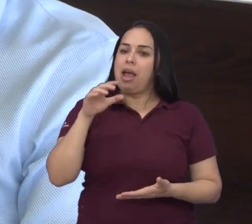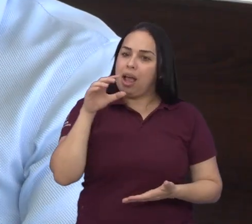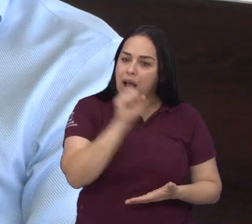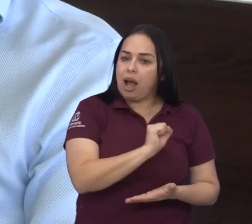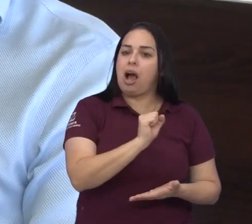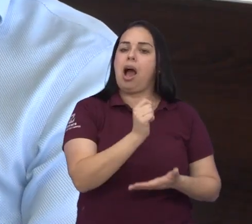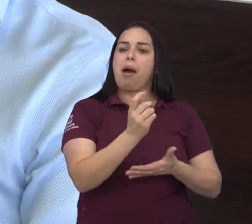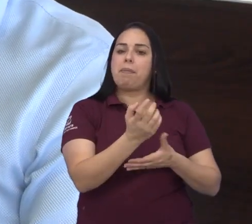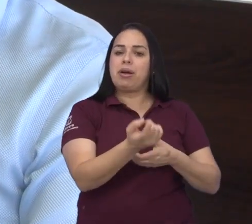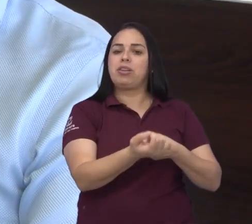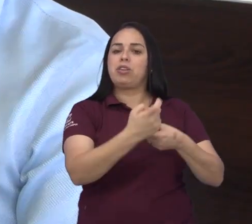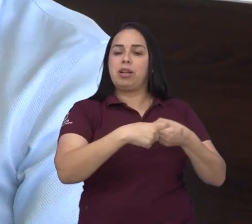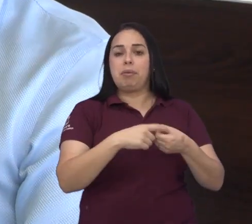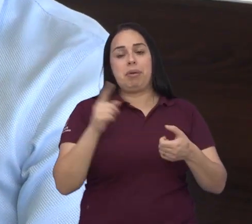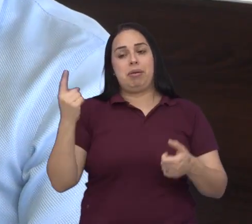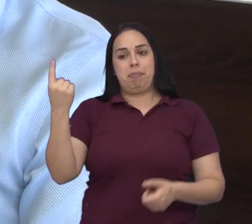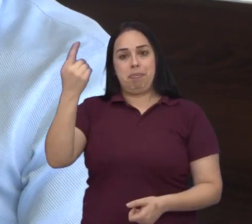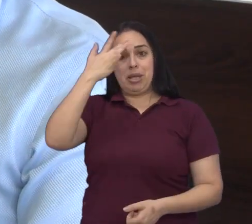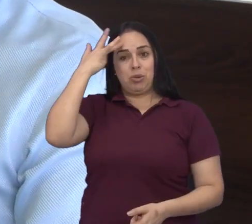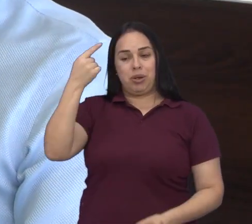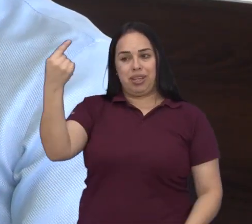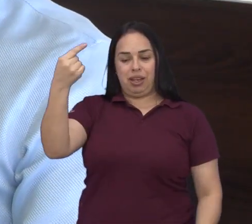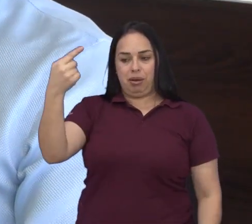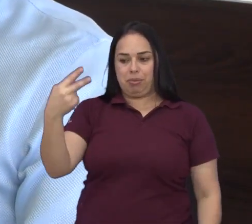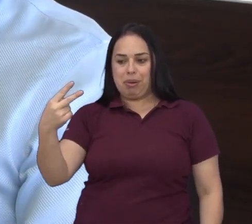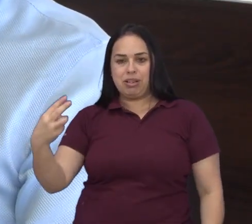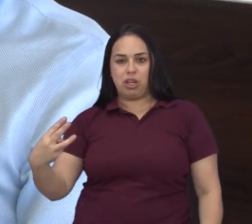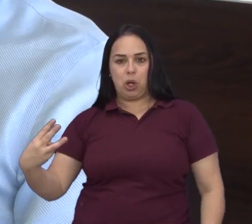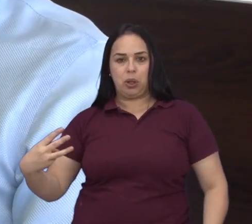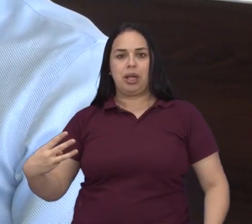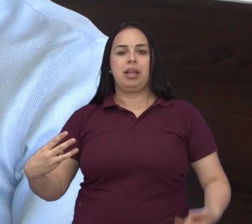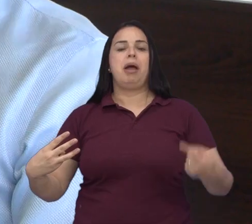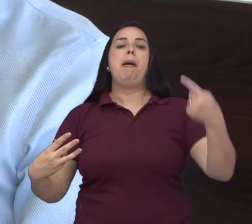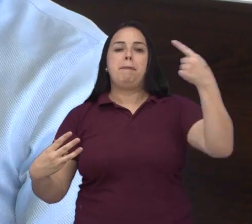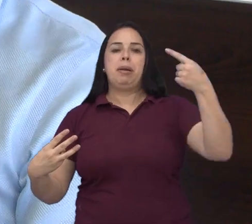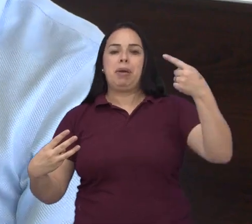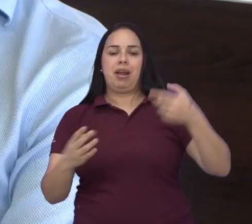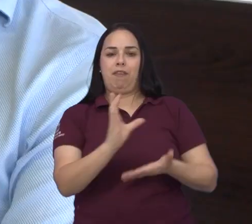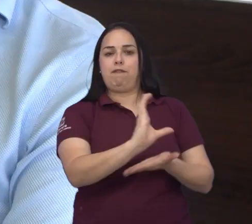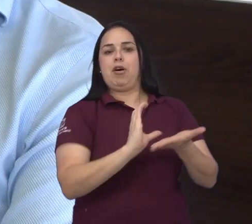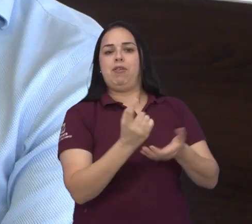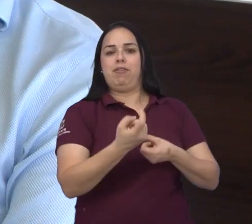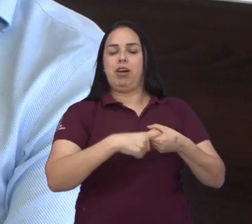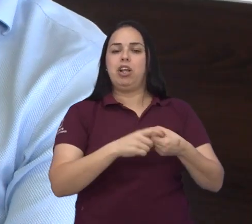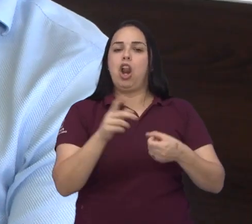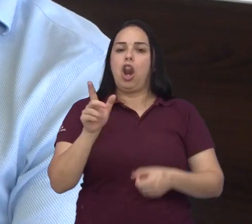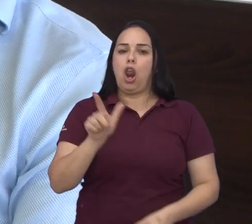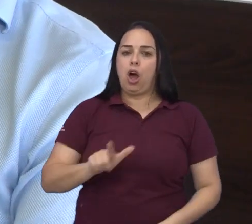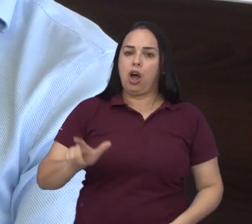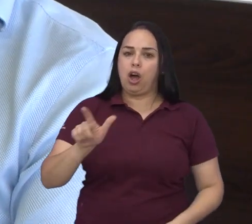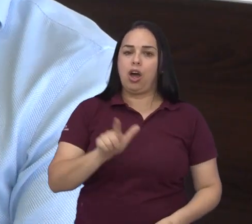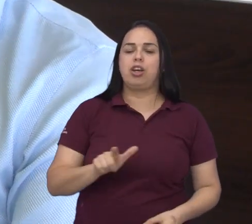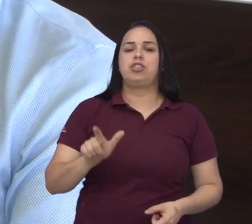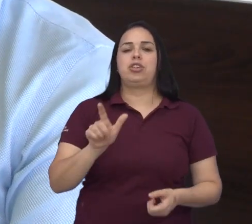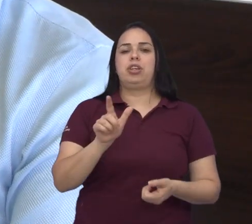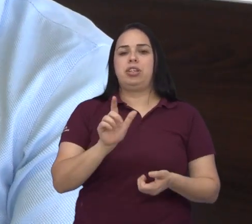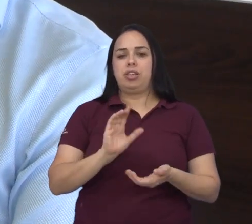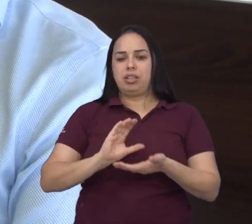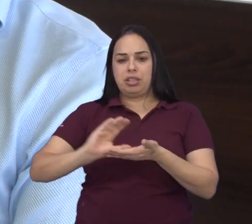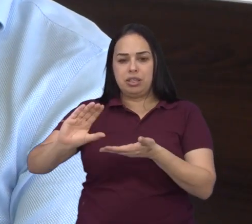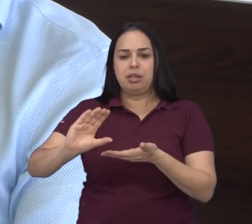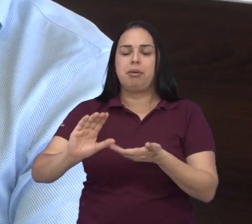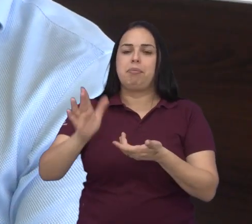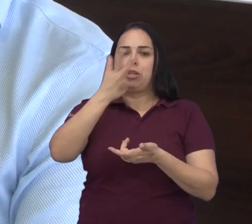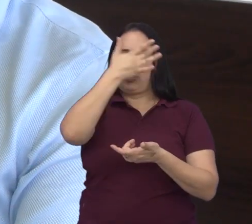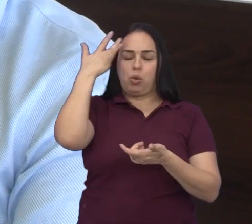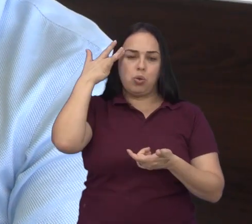liberam a restituição mais rápido para quem entrega primeiro. Existe uma regra para essas entregas. Existe, lógico, uma prioridade para a entrega